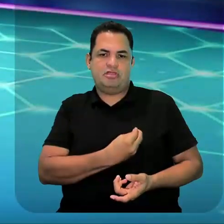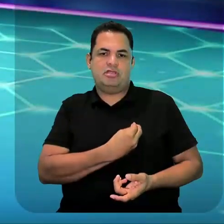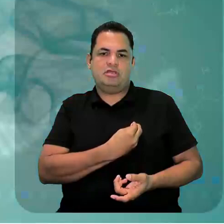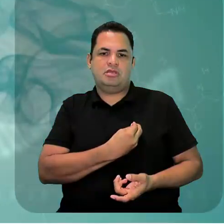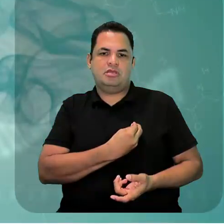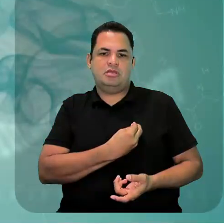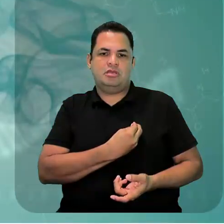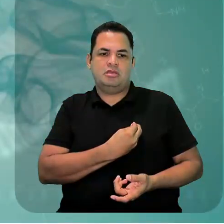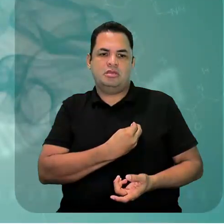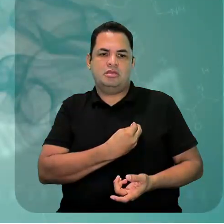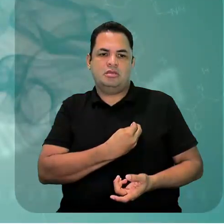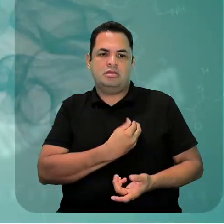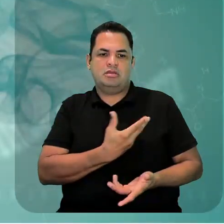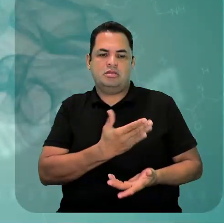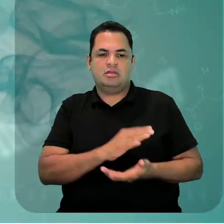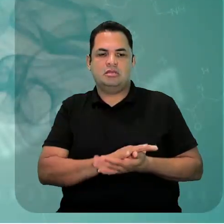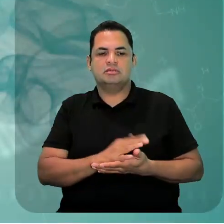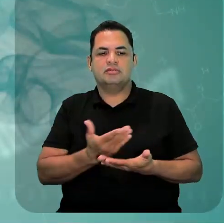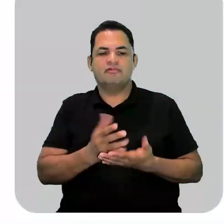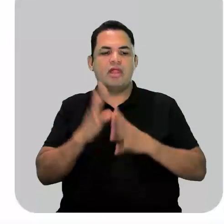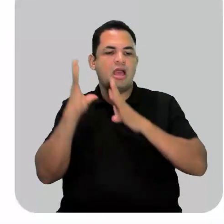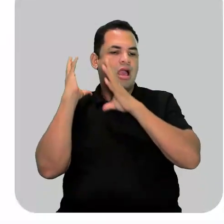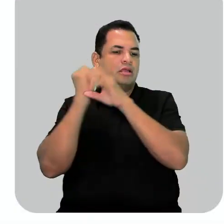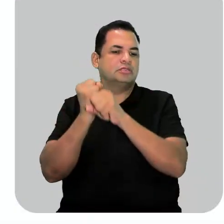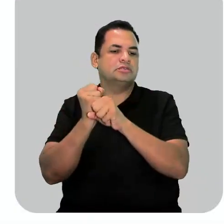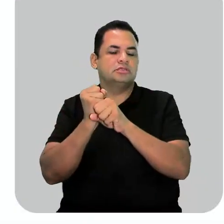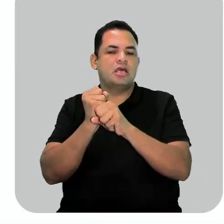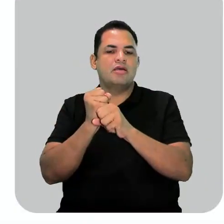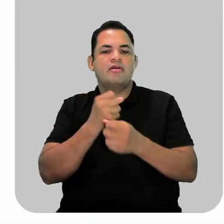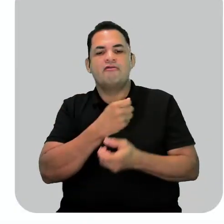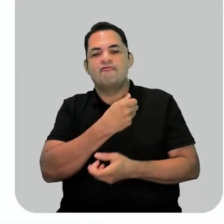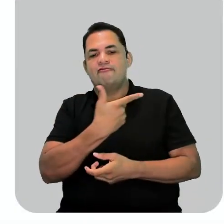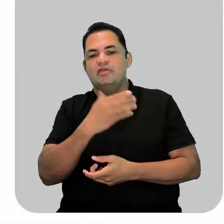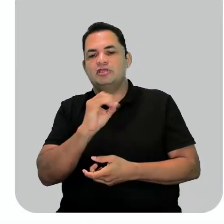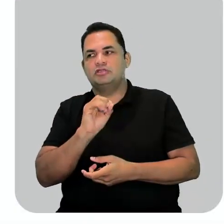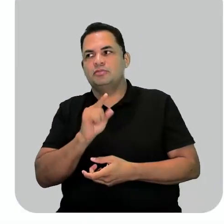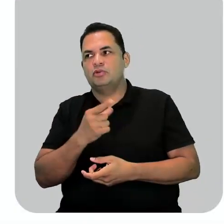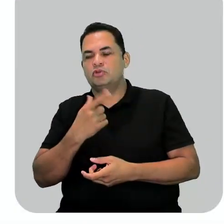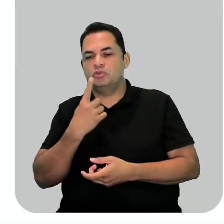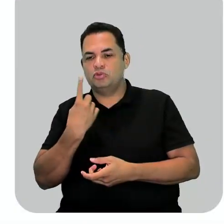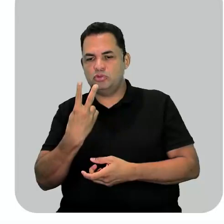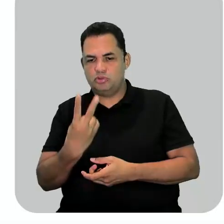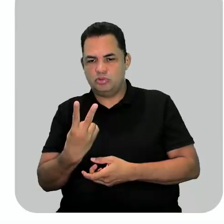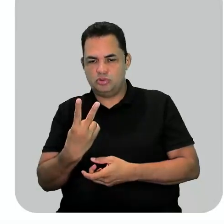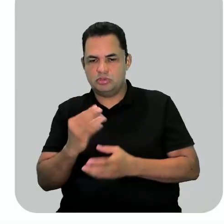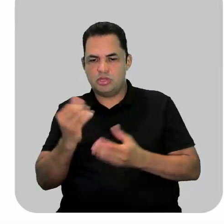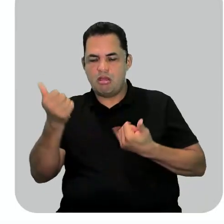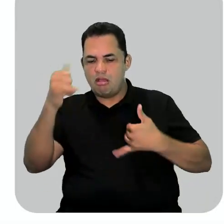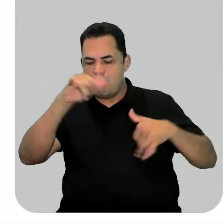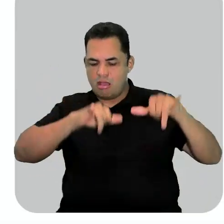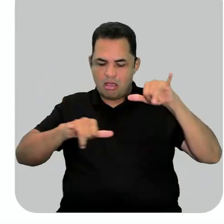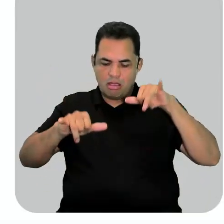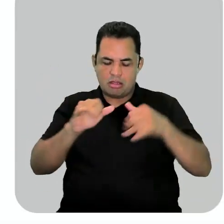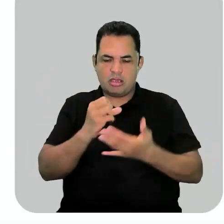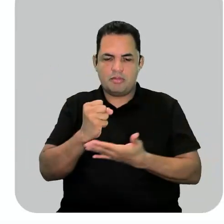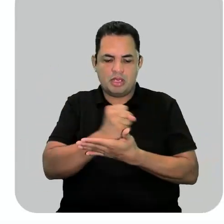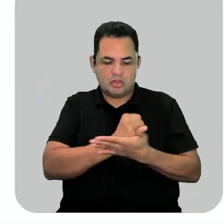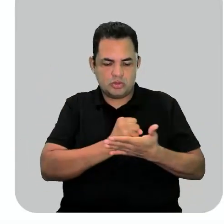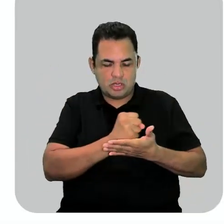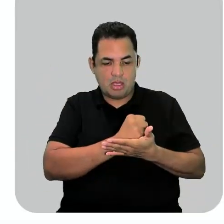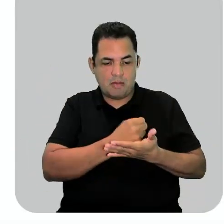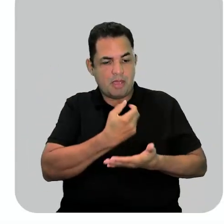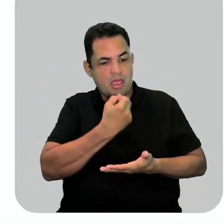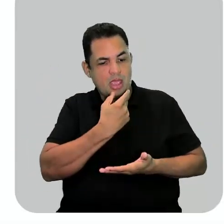para a nossa aula de revisão, aula 20.2. Estamos falando sobre a química dos fármacos e das